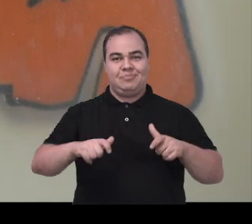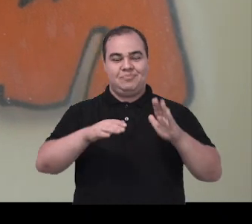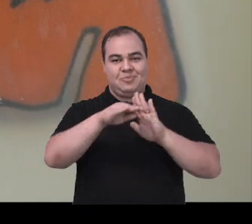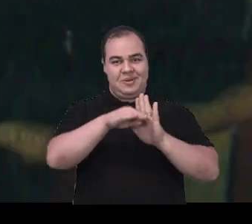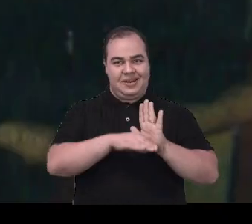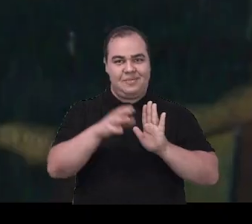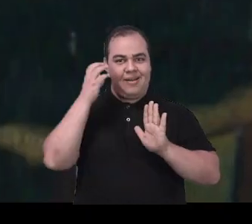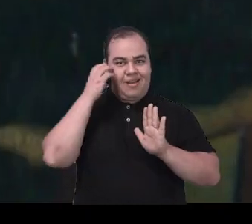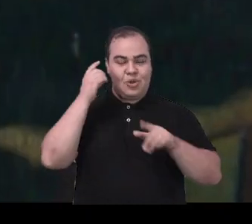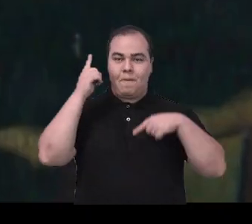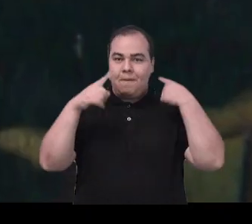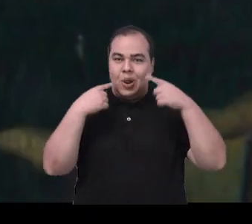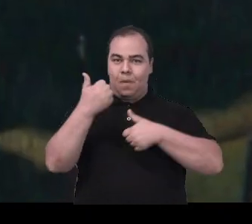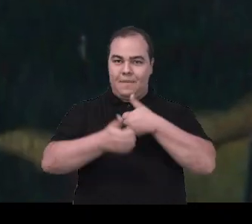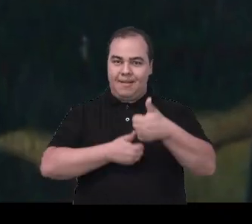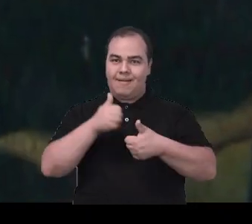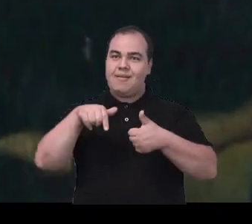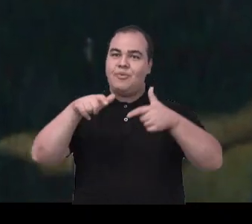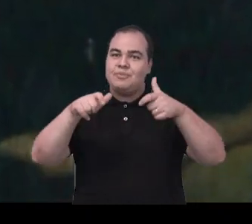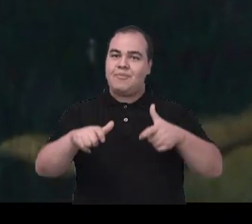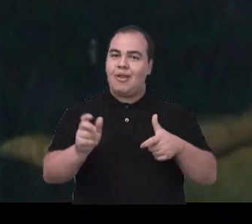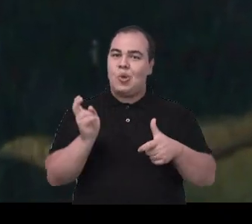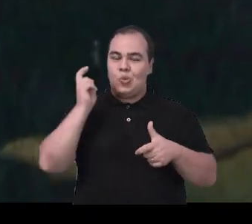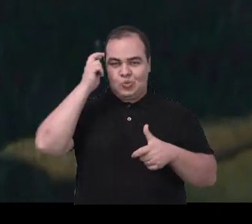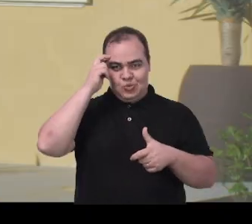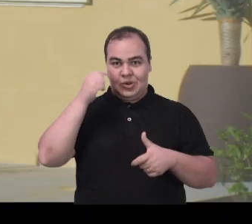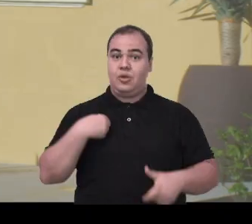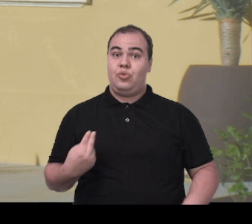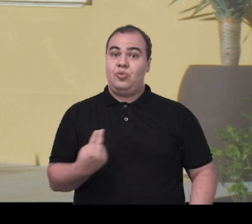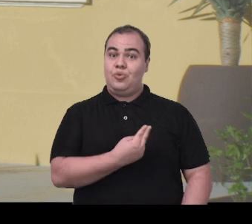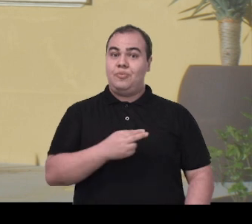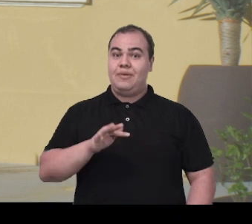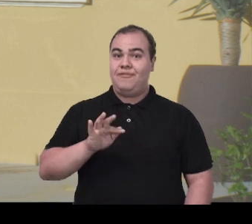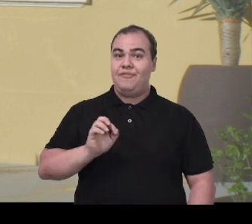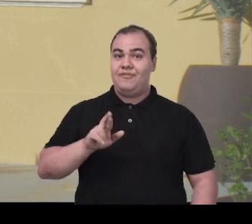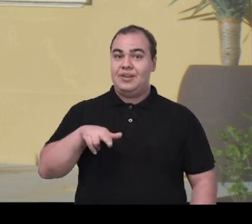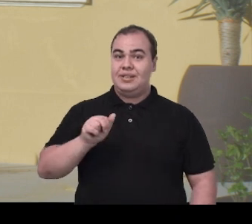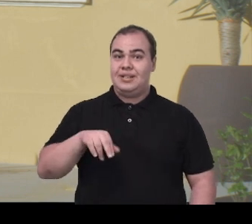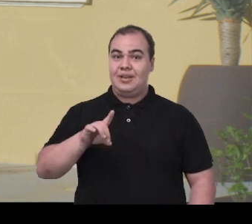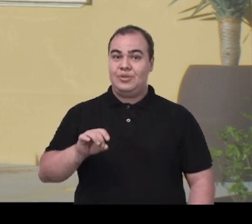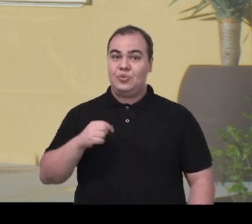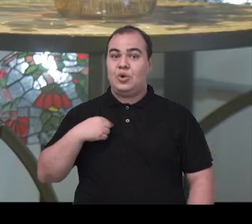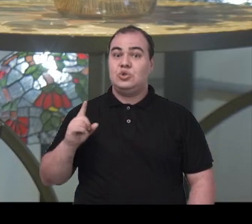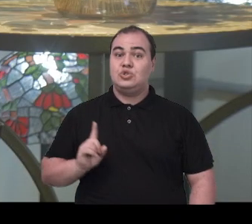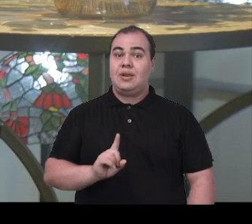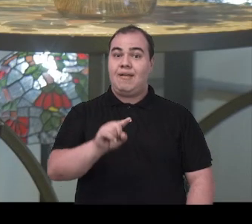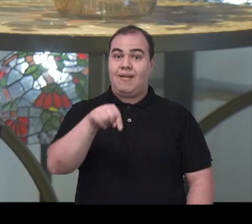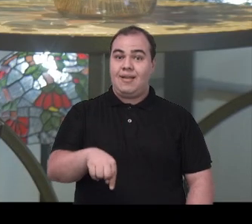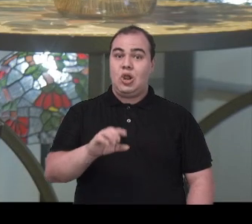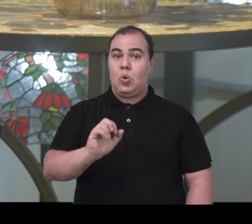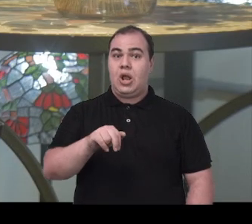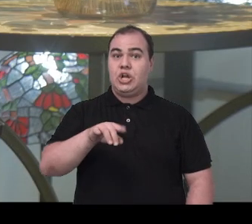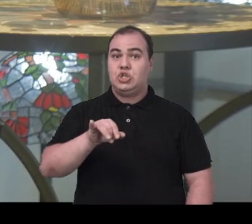Maluco Beleza é um espaço aberto, onde tem um ponto de cultura. O meu nome é Fernando Martins. E eu cheguei